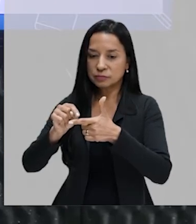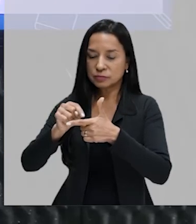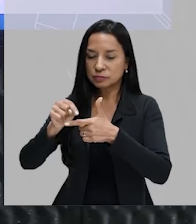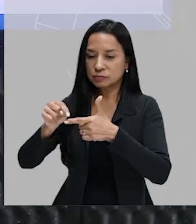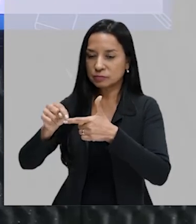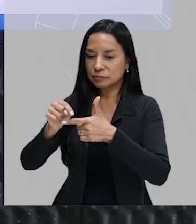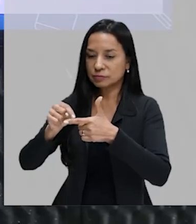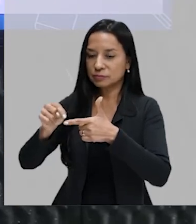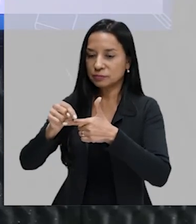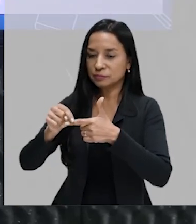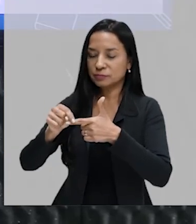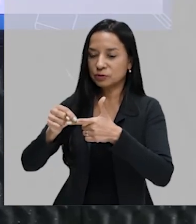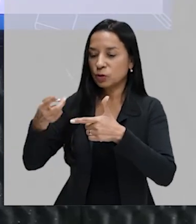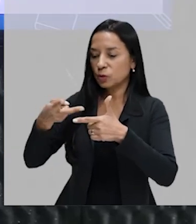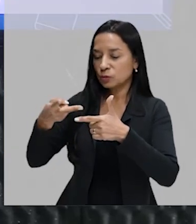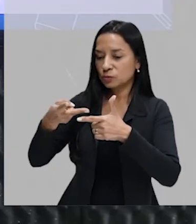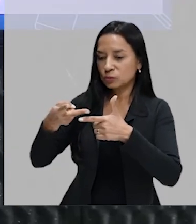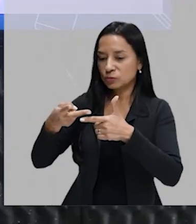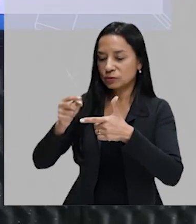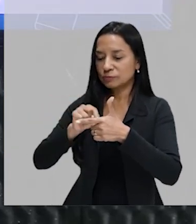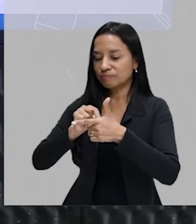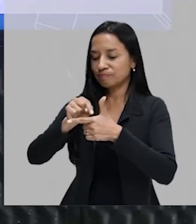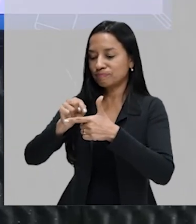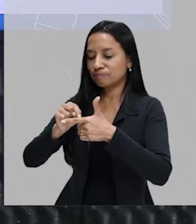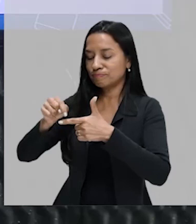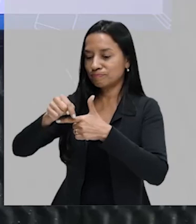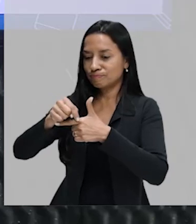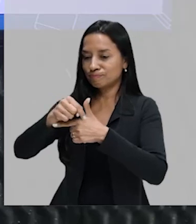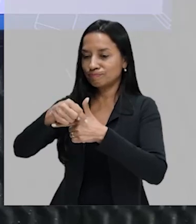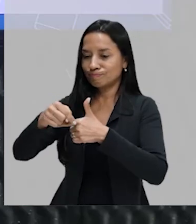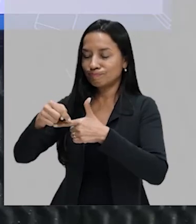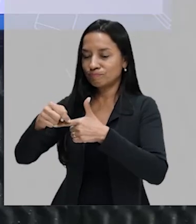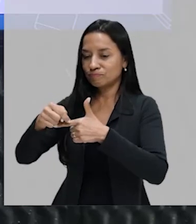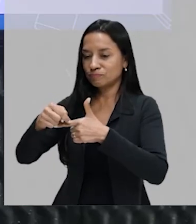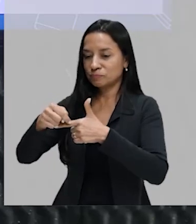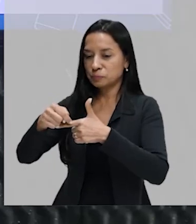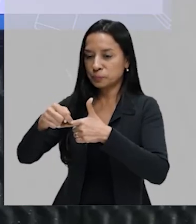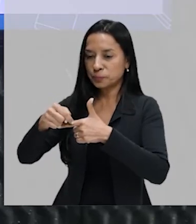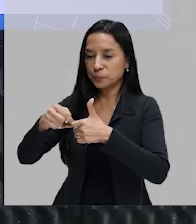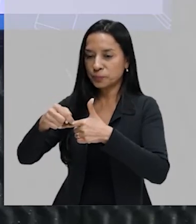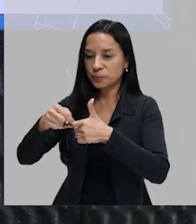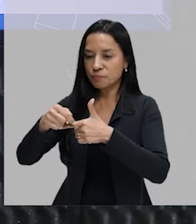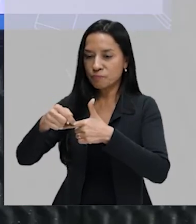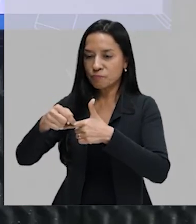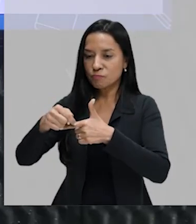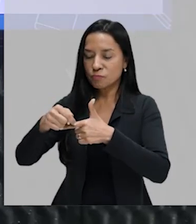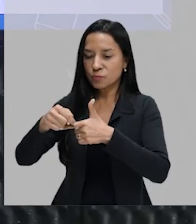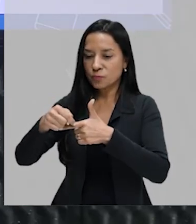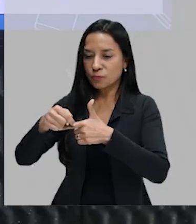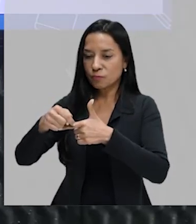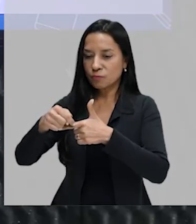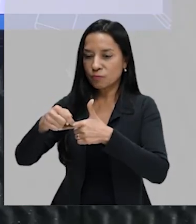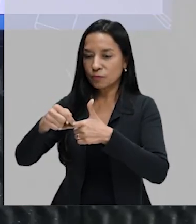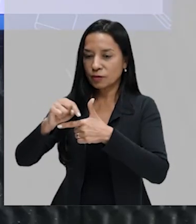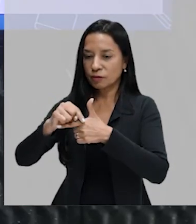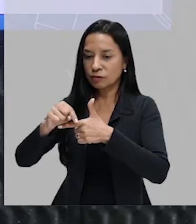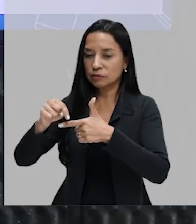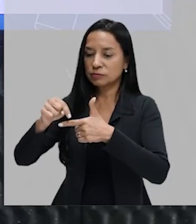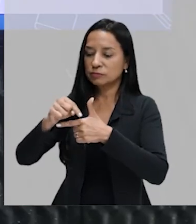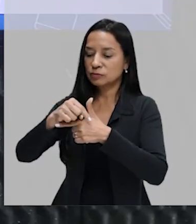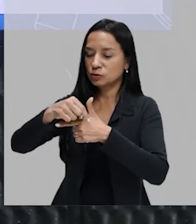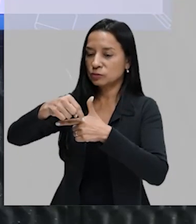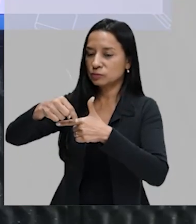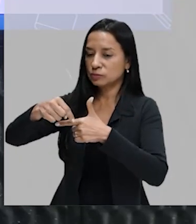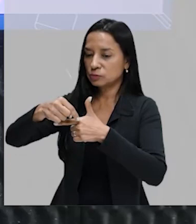aqui. São dois, né? Porque se tem dois testículos, cada testículo está ligado a um canal deferente. Aí aqui, ó,